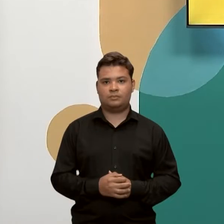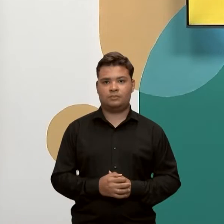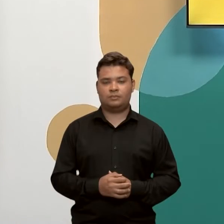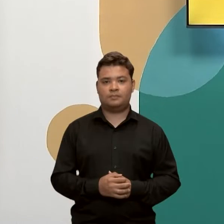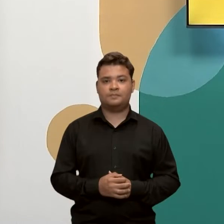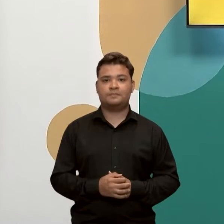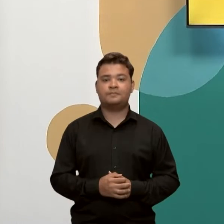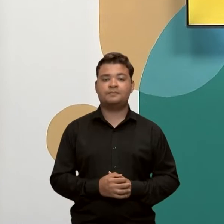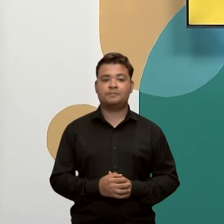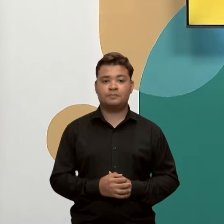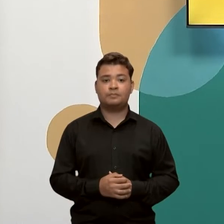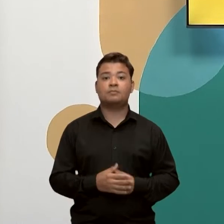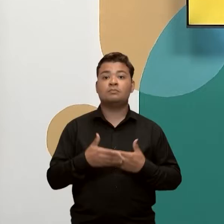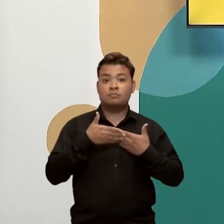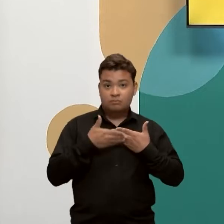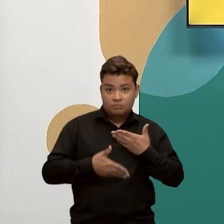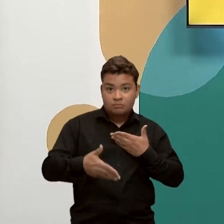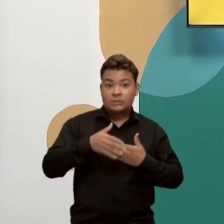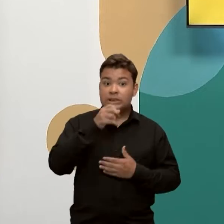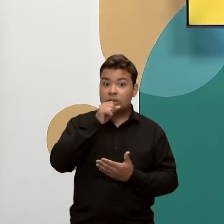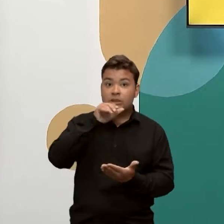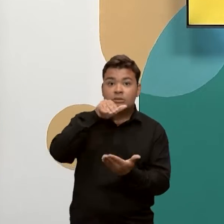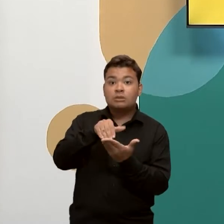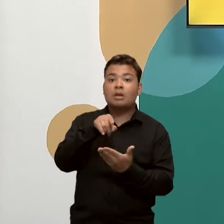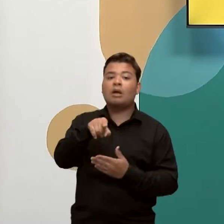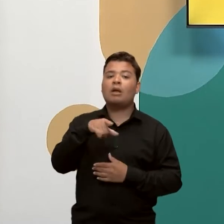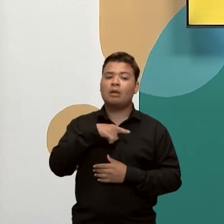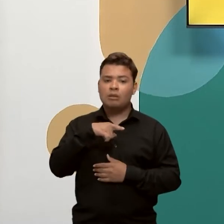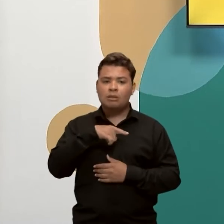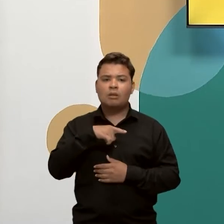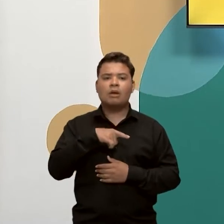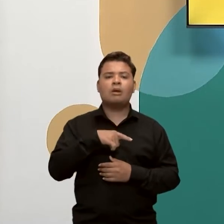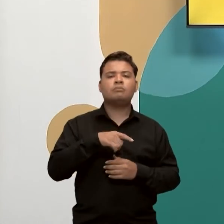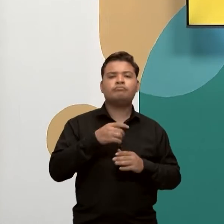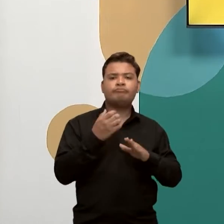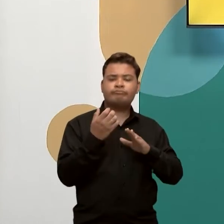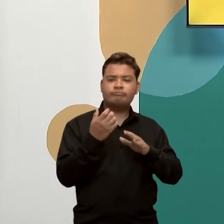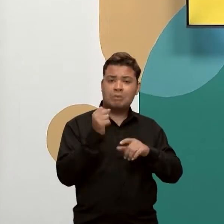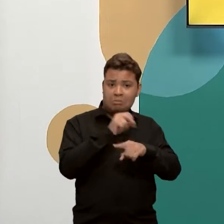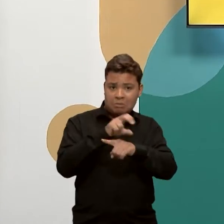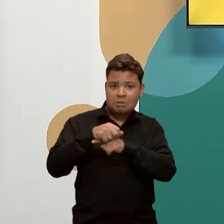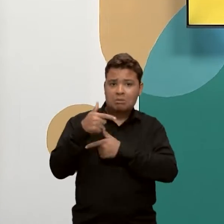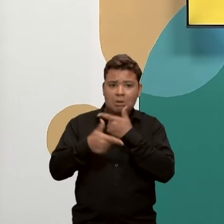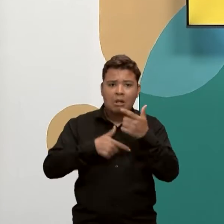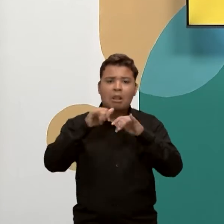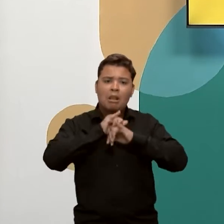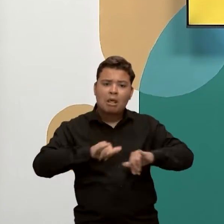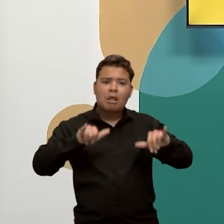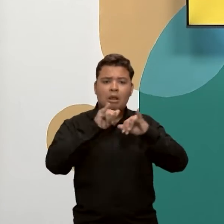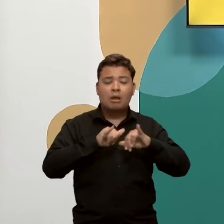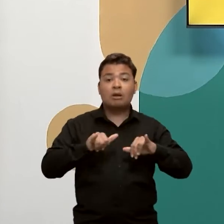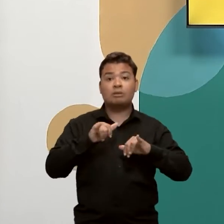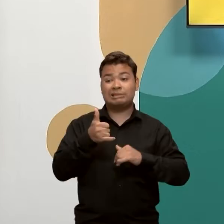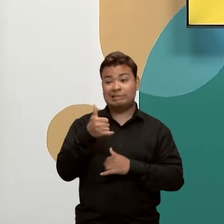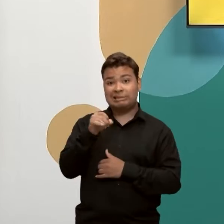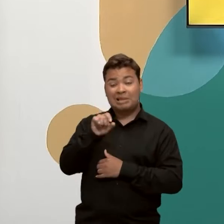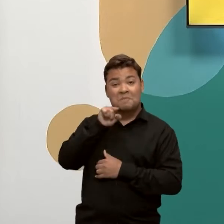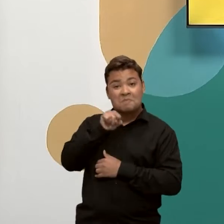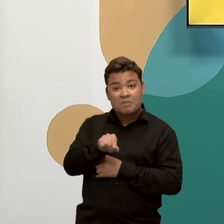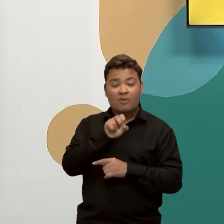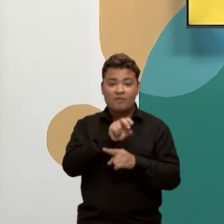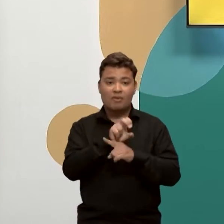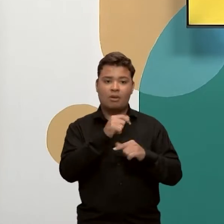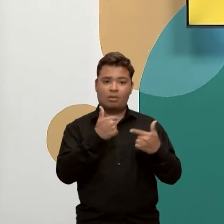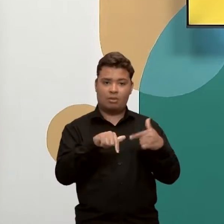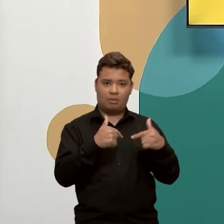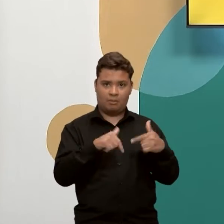Está sendo realizado até o próximo sábado o Feirão de Empregos, com oferta de 10 mil vagas de trabalho. Durante esse